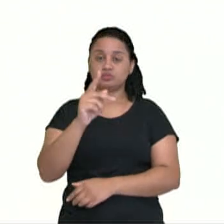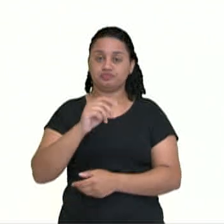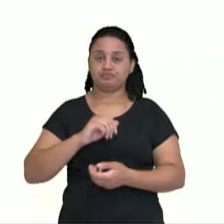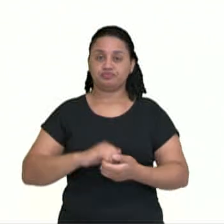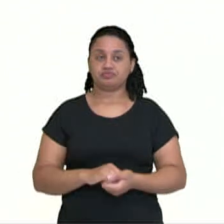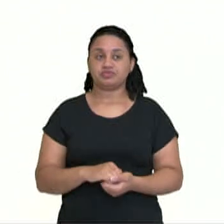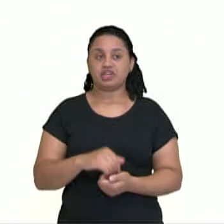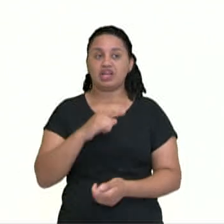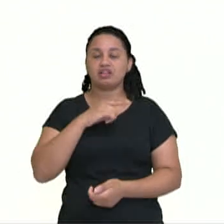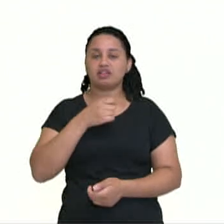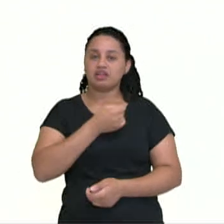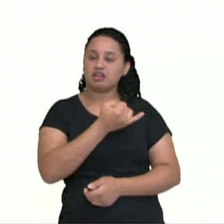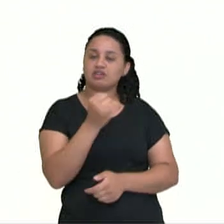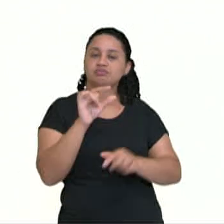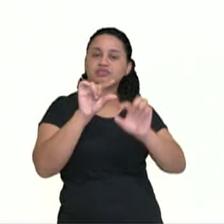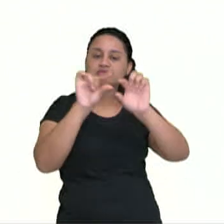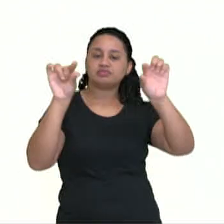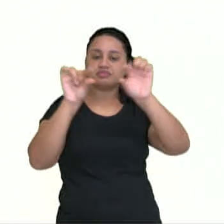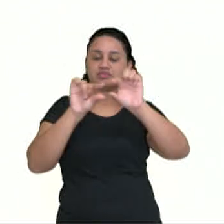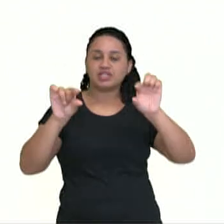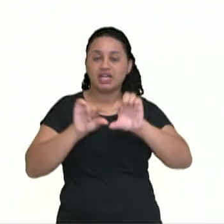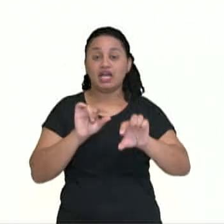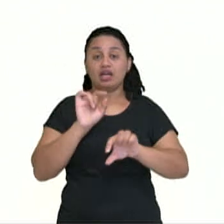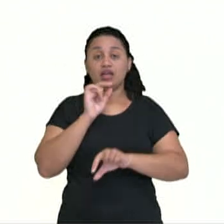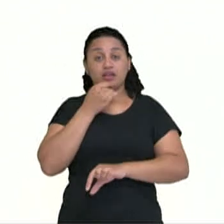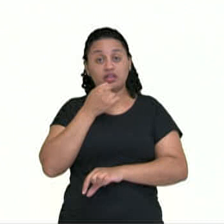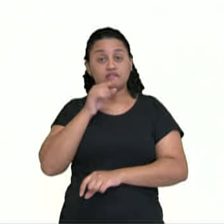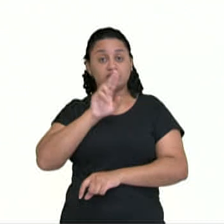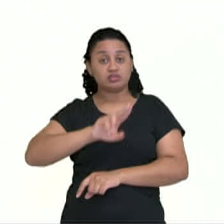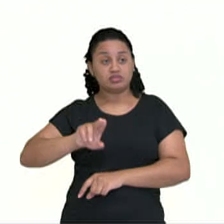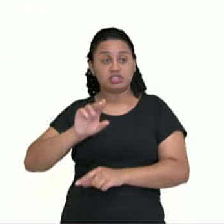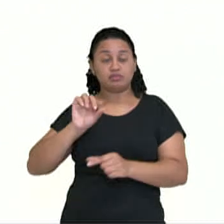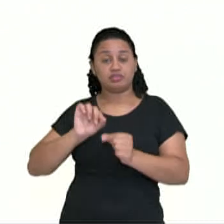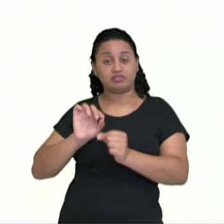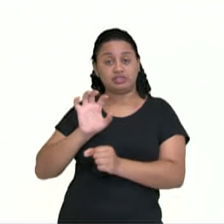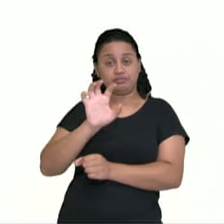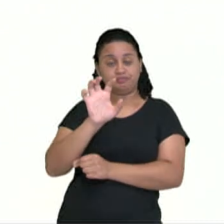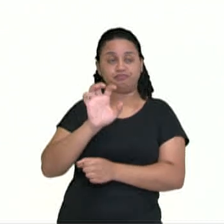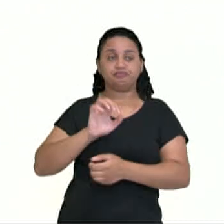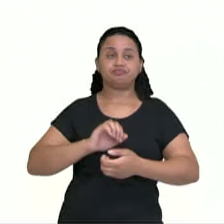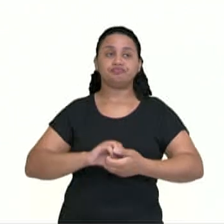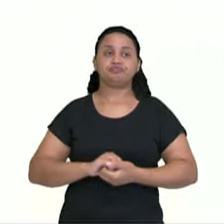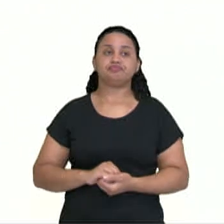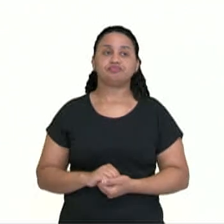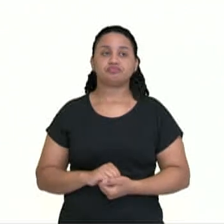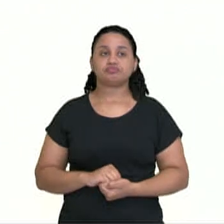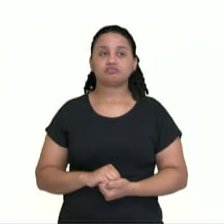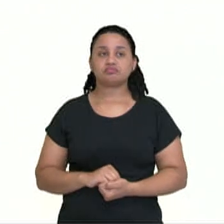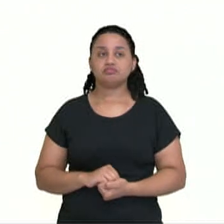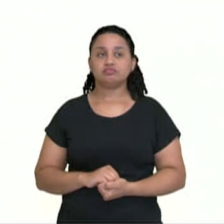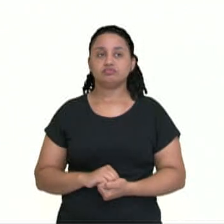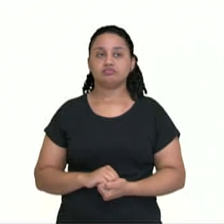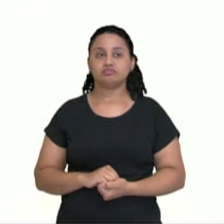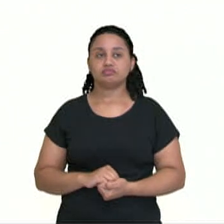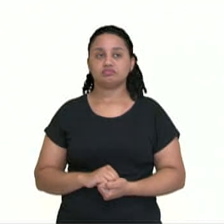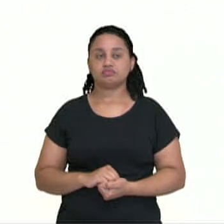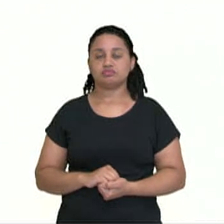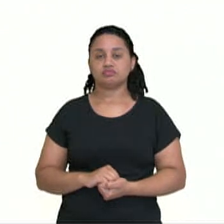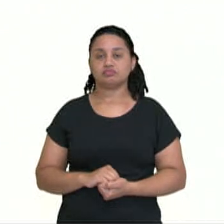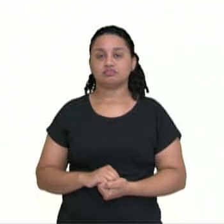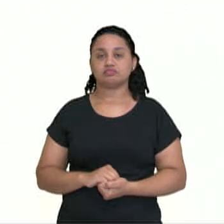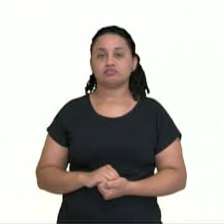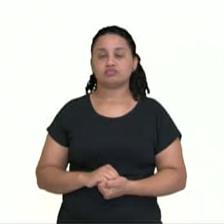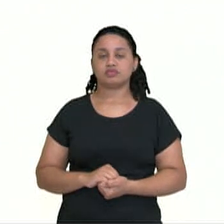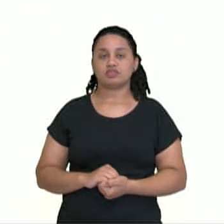temos algumas expressões em inglês que você vai usar para fazer isso. In my opinion, or in my